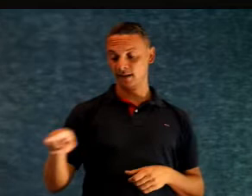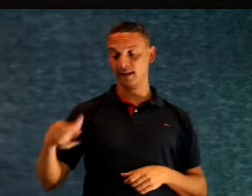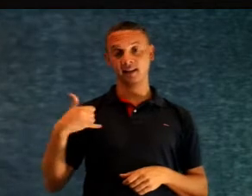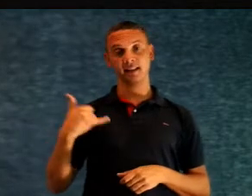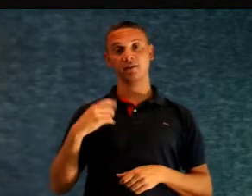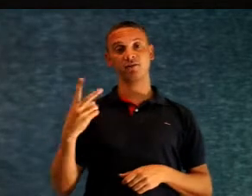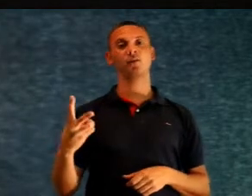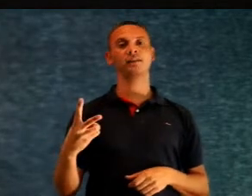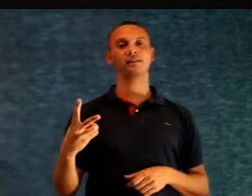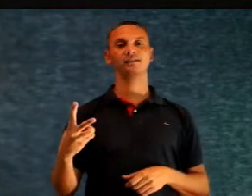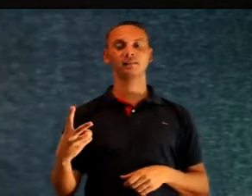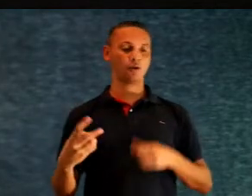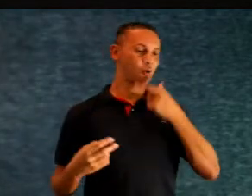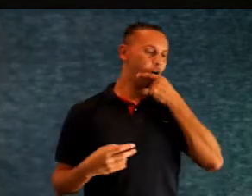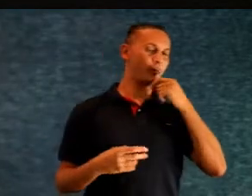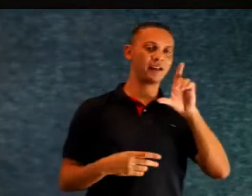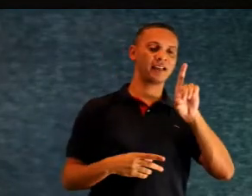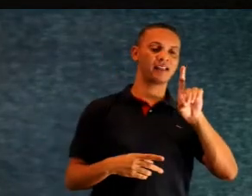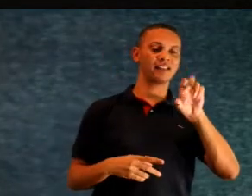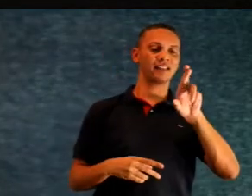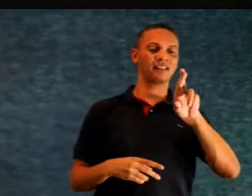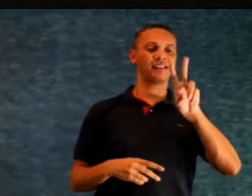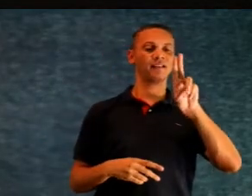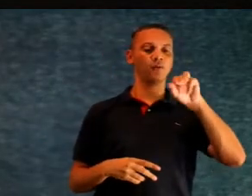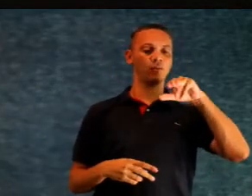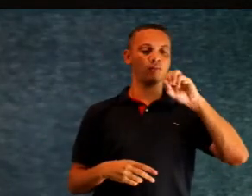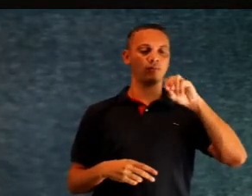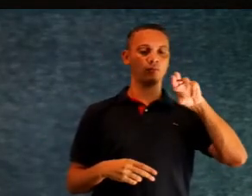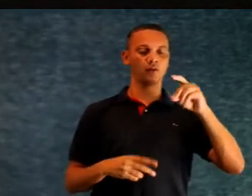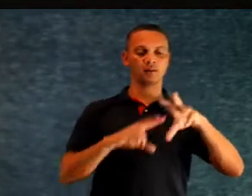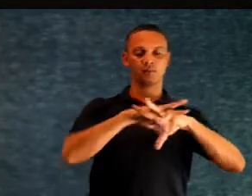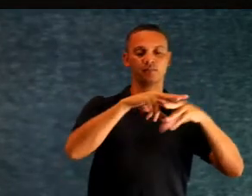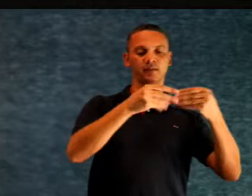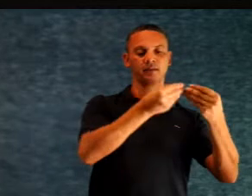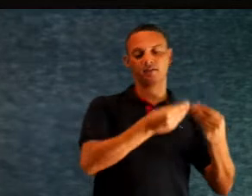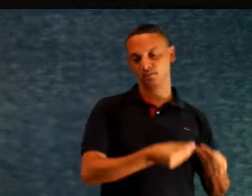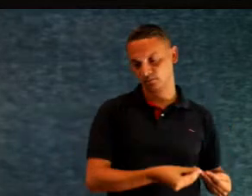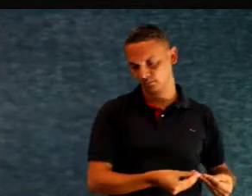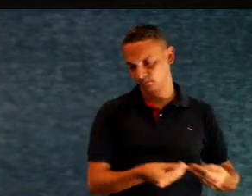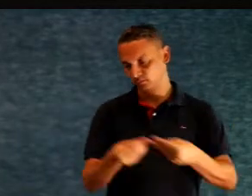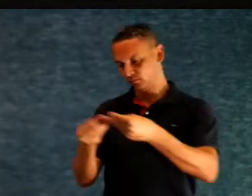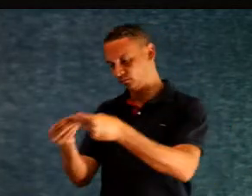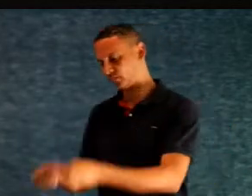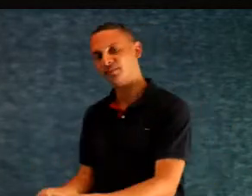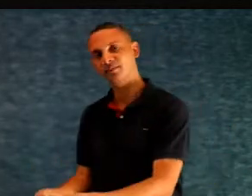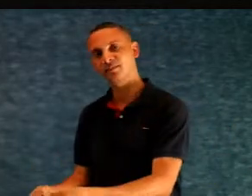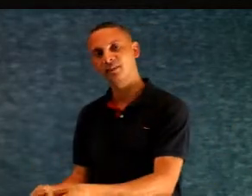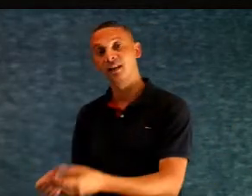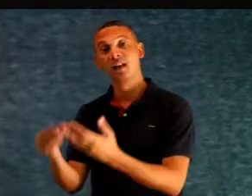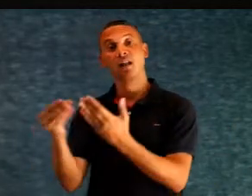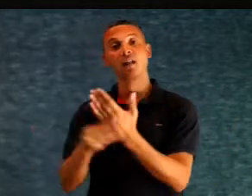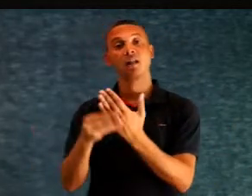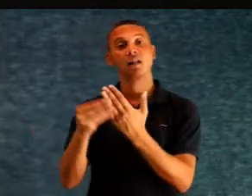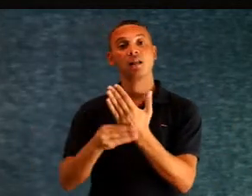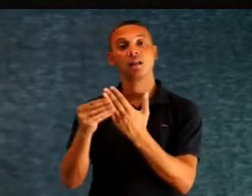queria saber a história dos egípcios, a história das grandes navegações, a história dos terremotos, tudo havia no Tesouro da Juventude. E o Drummond